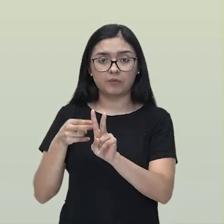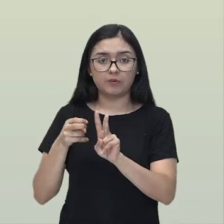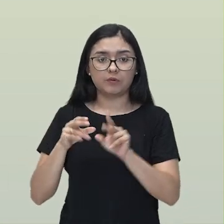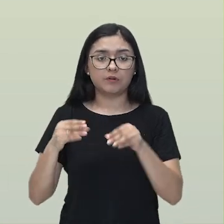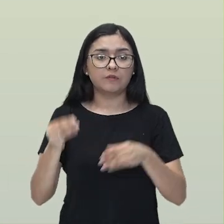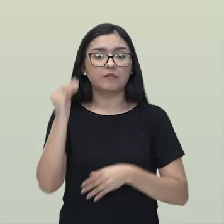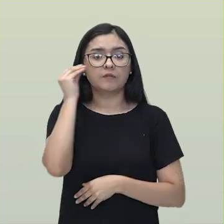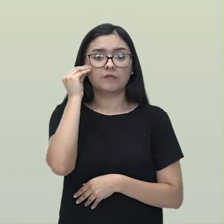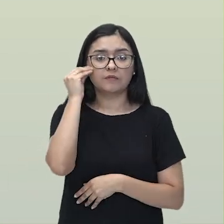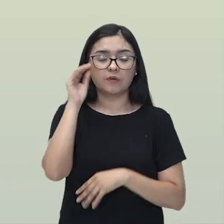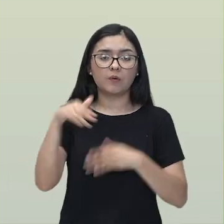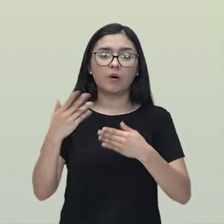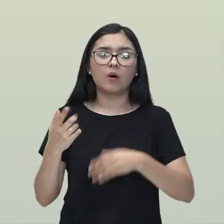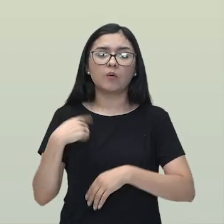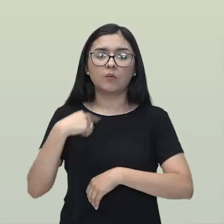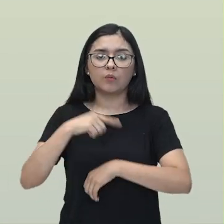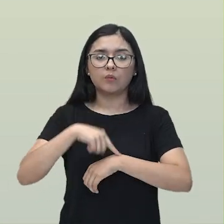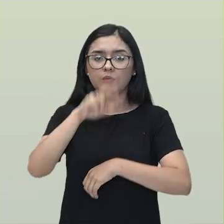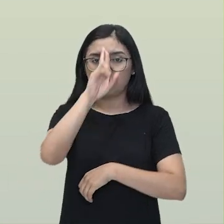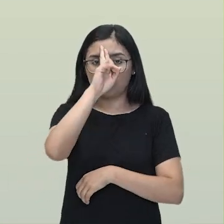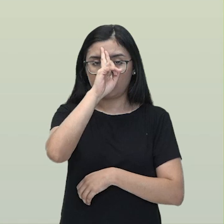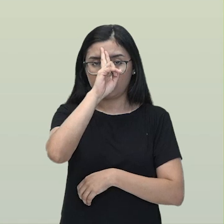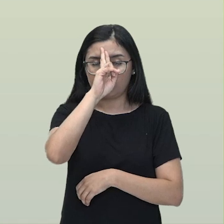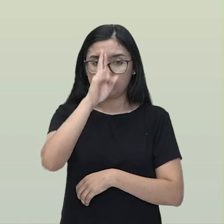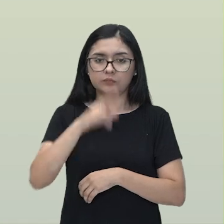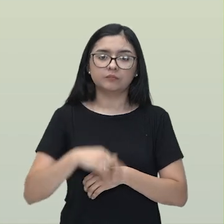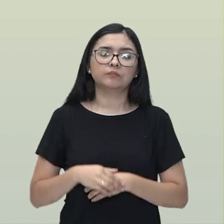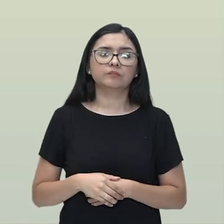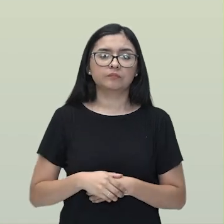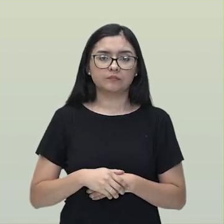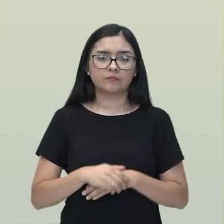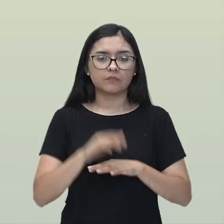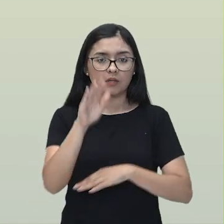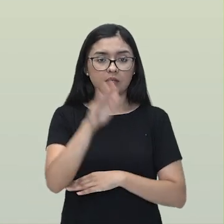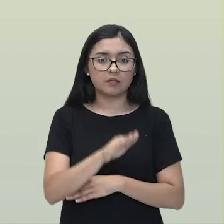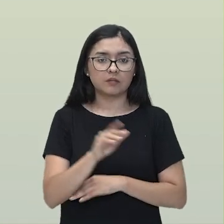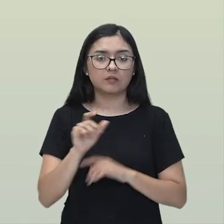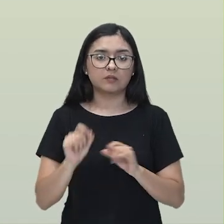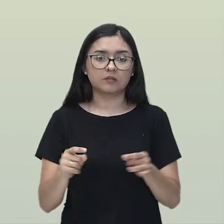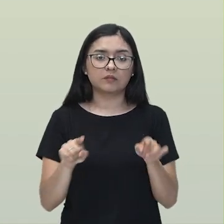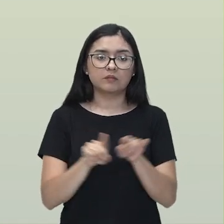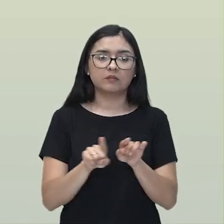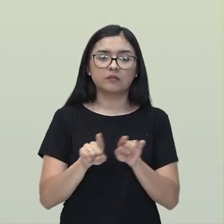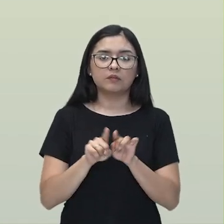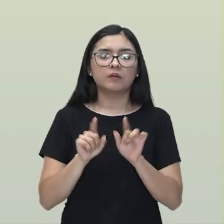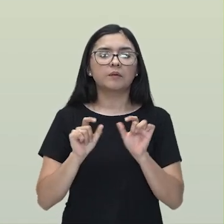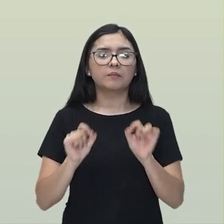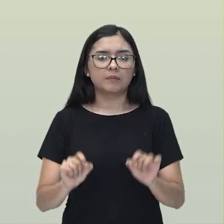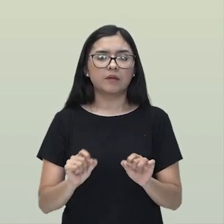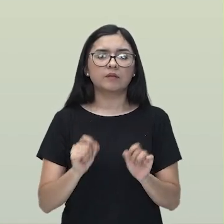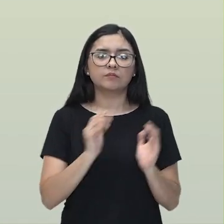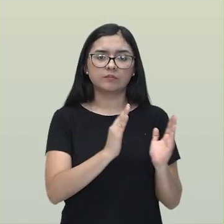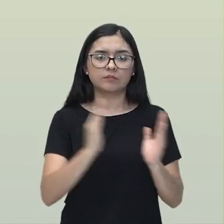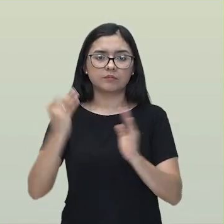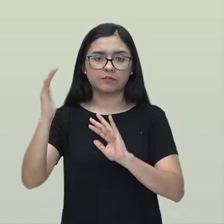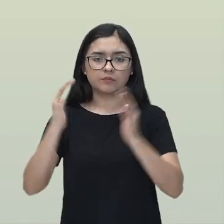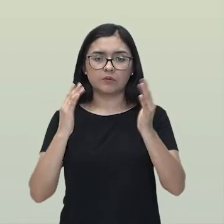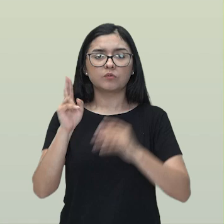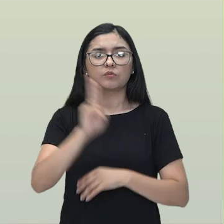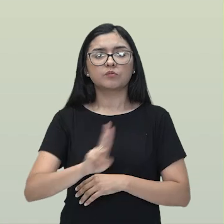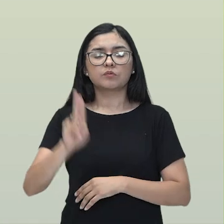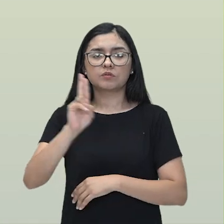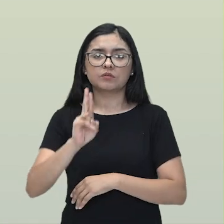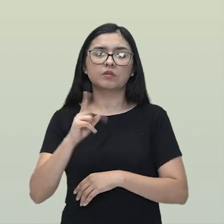o meio-dia solar, os pontos cardeais e as estações do ano, utilizando o relógio